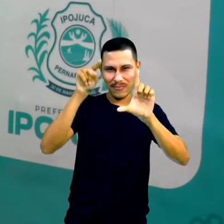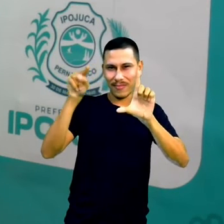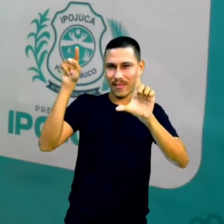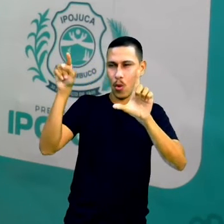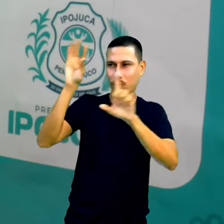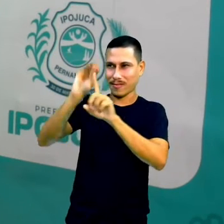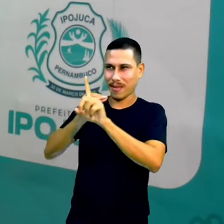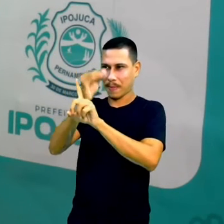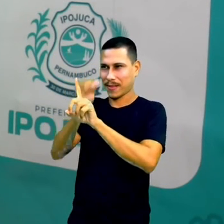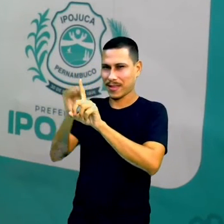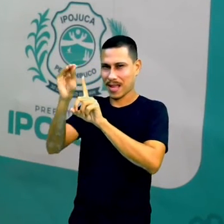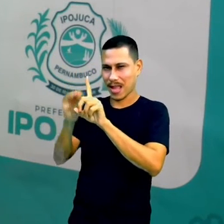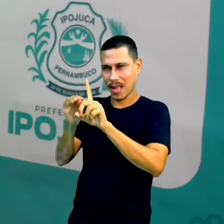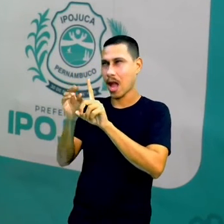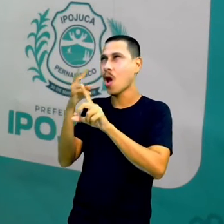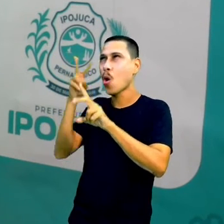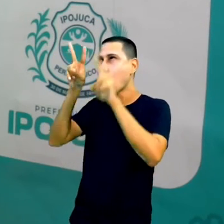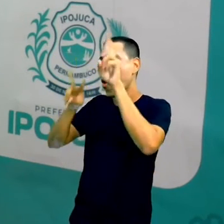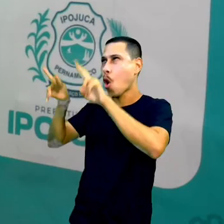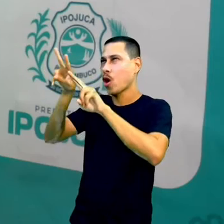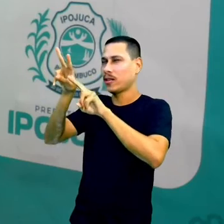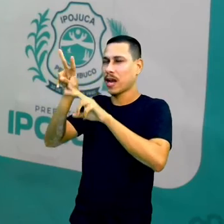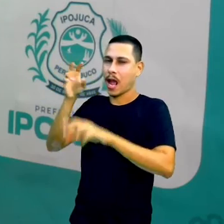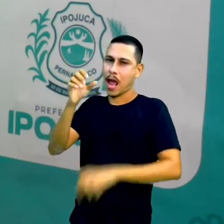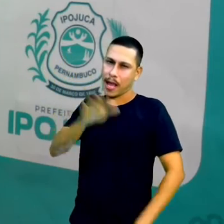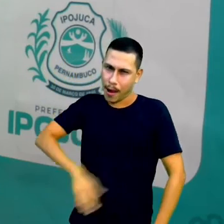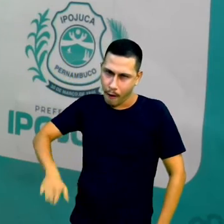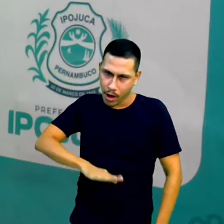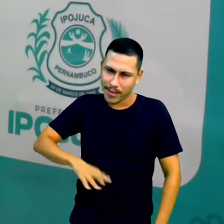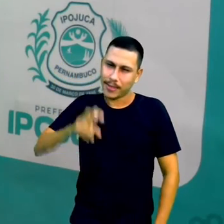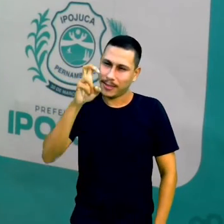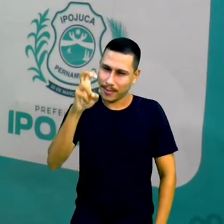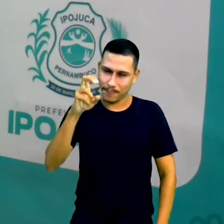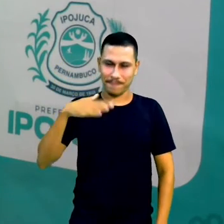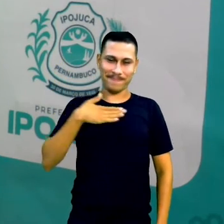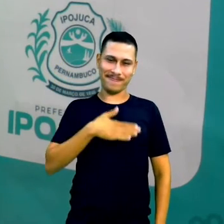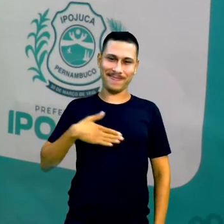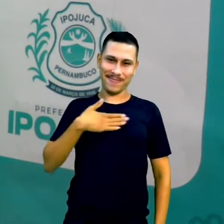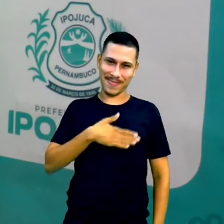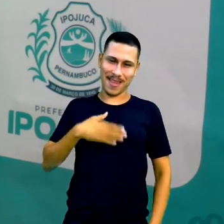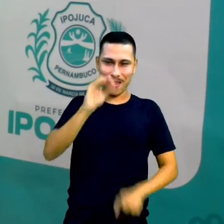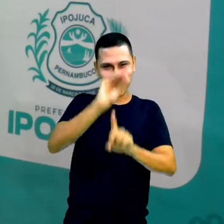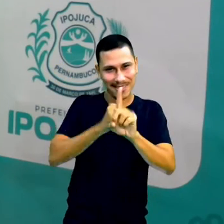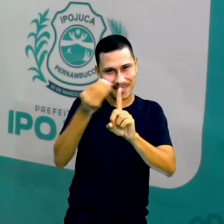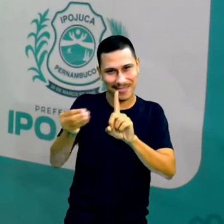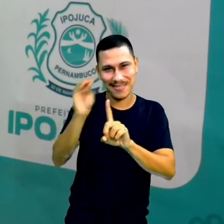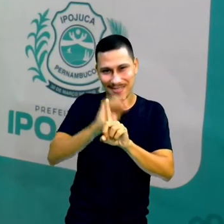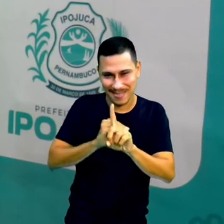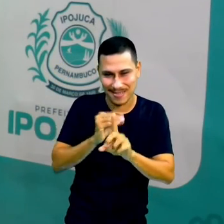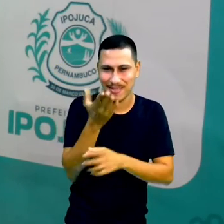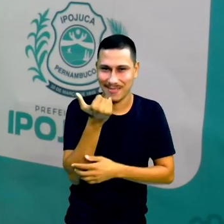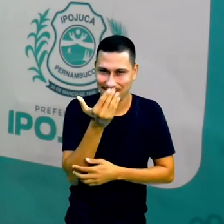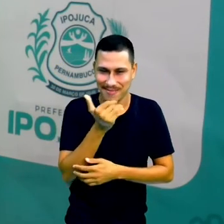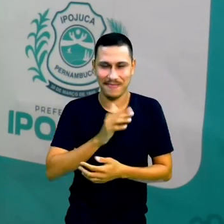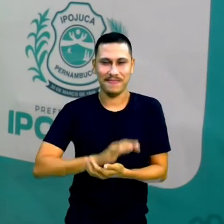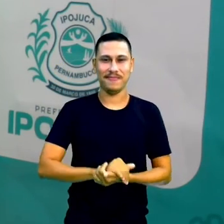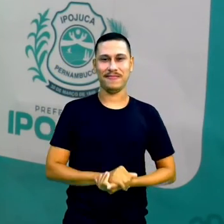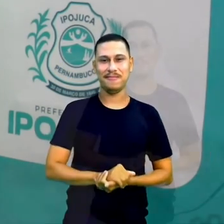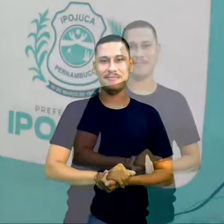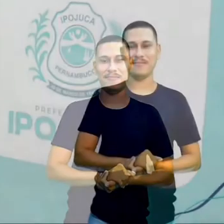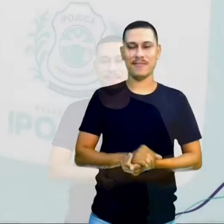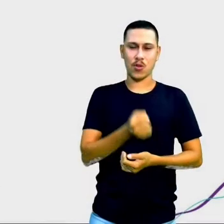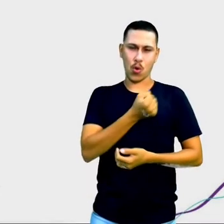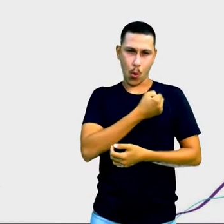banana. Está indicando que 5 crianças gostam de comer bananas. Aqui o